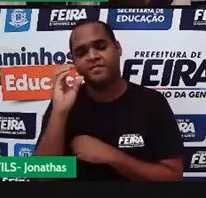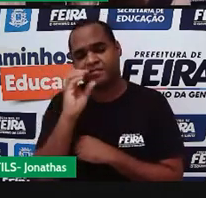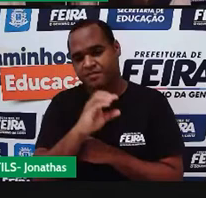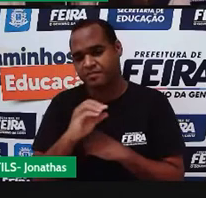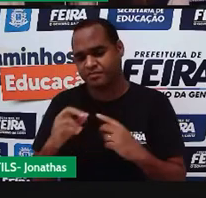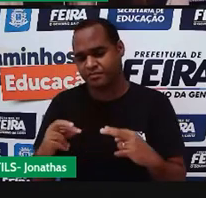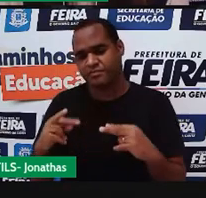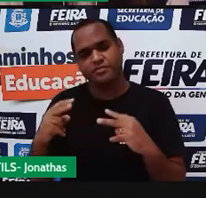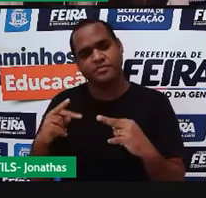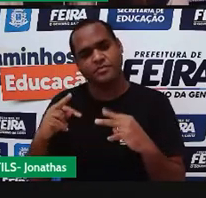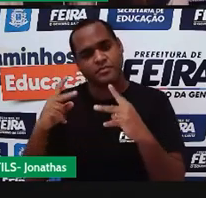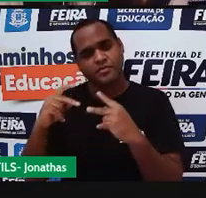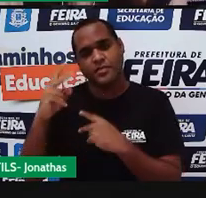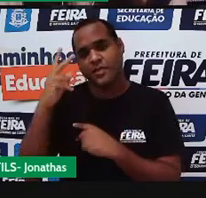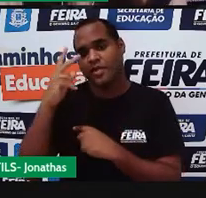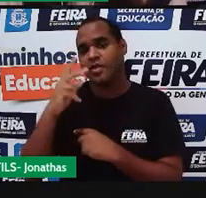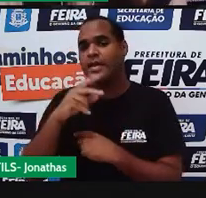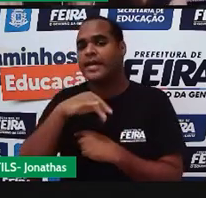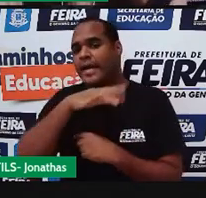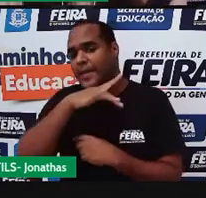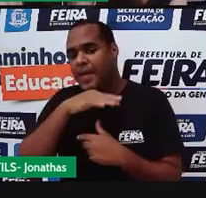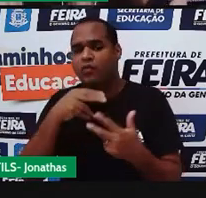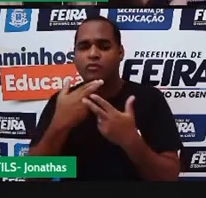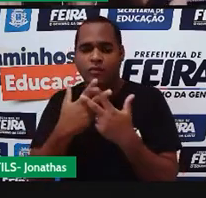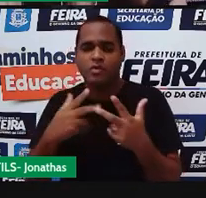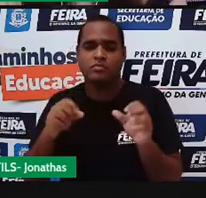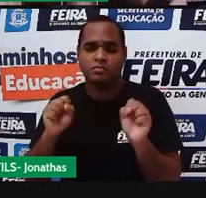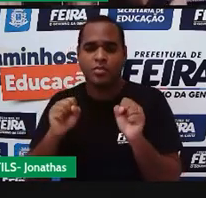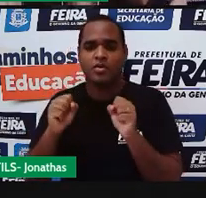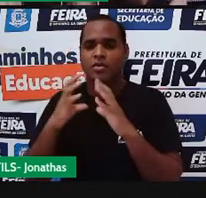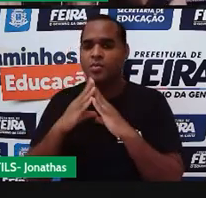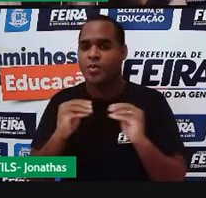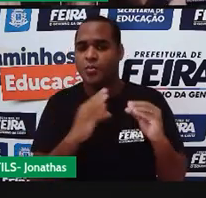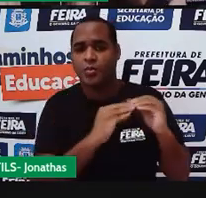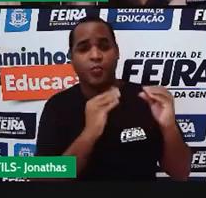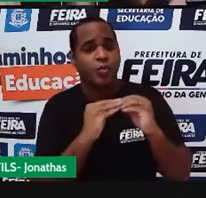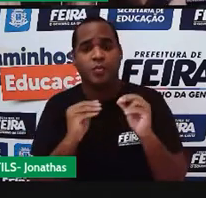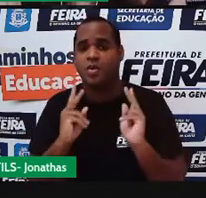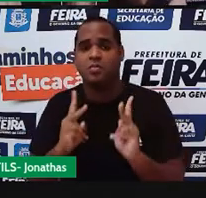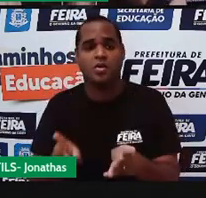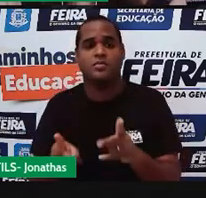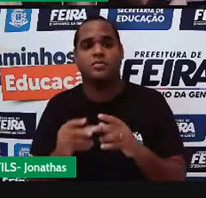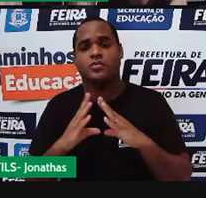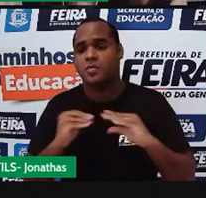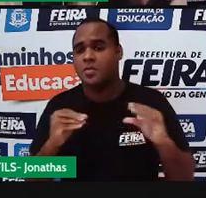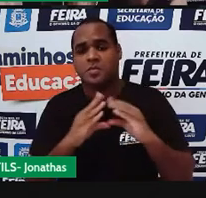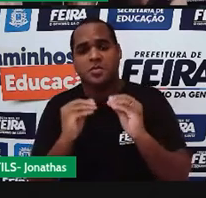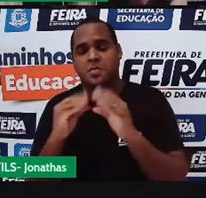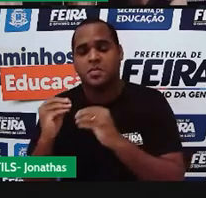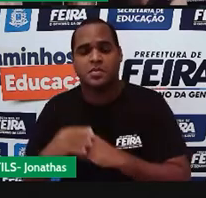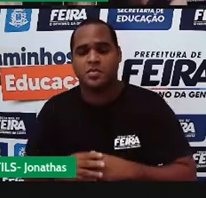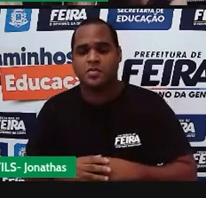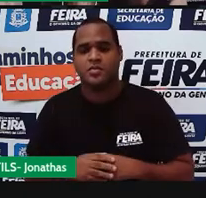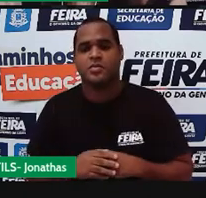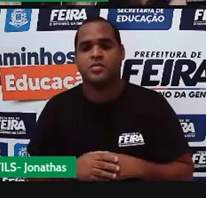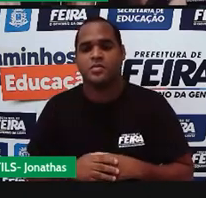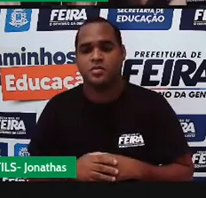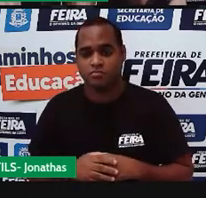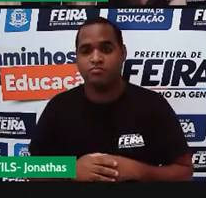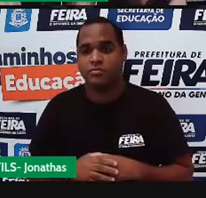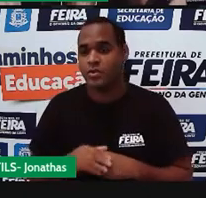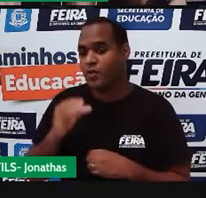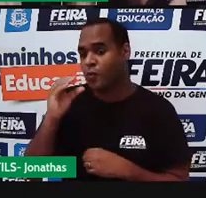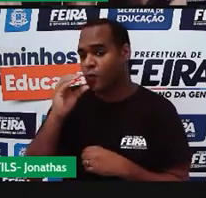continuar subindo milhares de espécies de animais e plantas podem desaparecer para sempre o curso